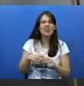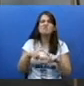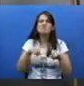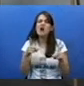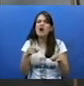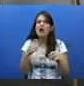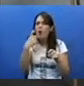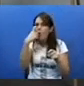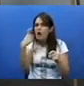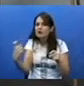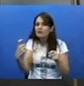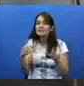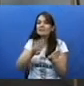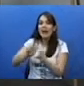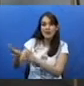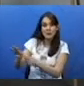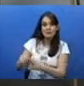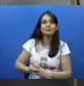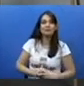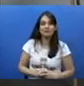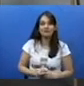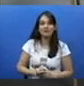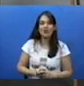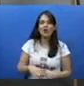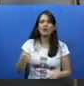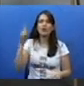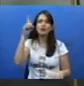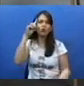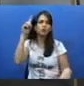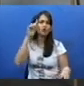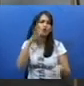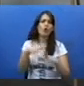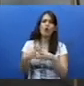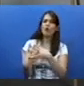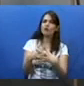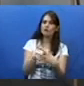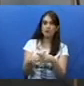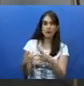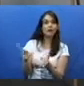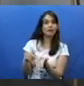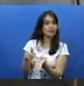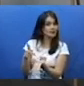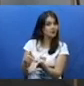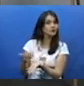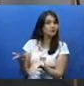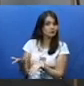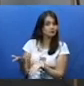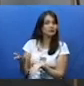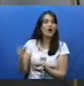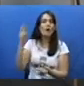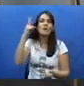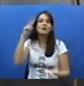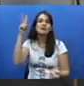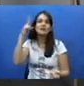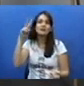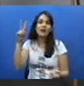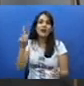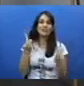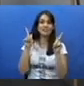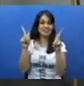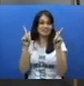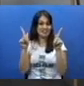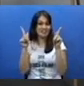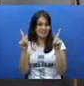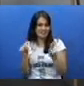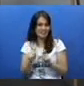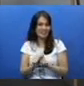do cachorro, sua avó. Então foi assim um dia com uma grande confusão. né? Uma história divertida